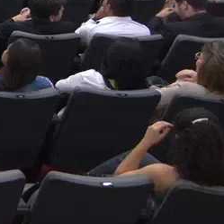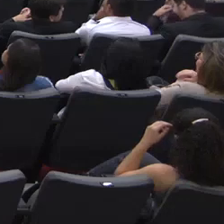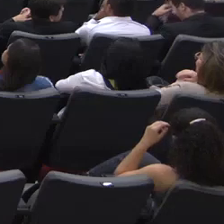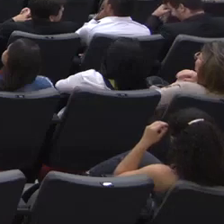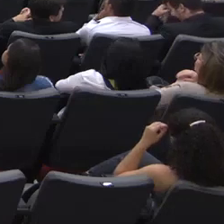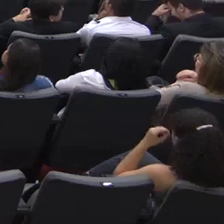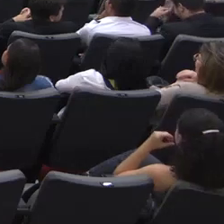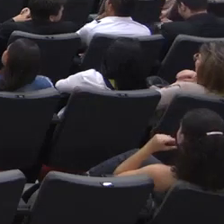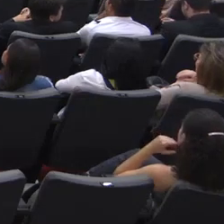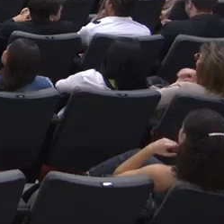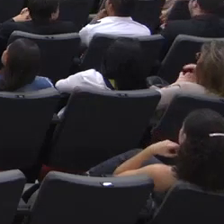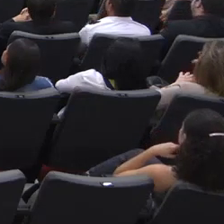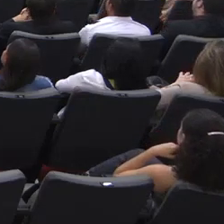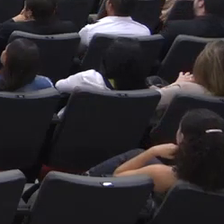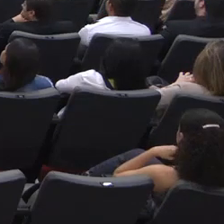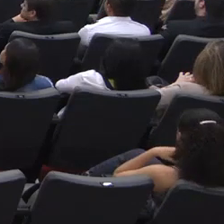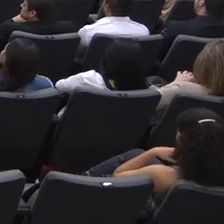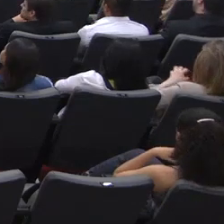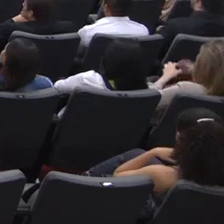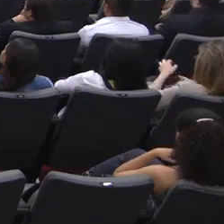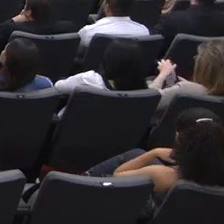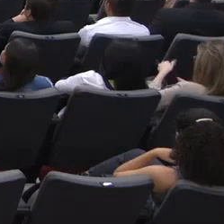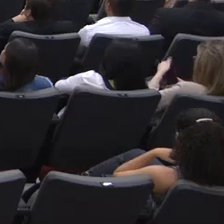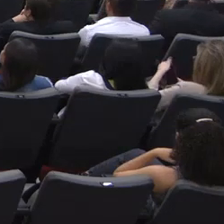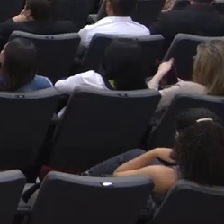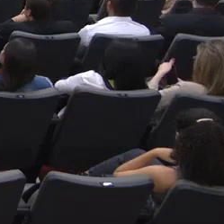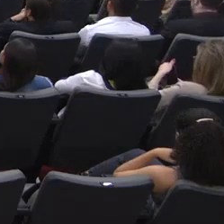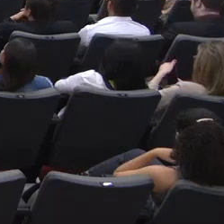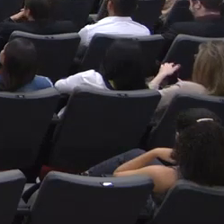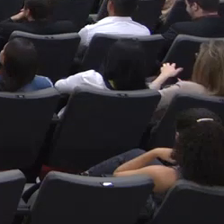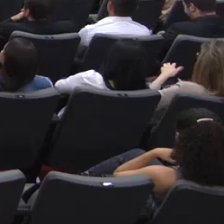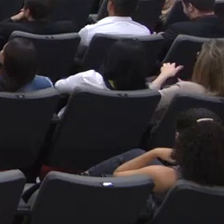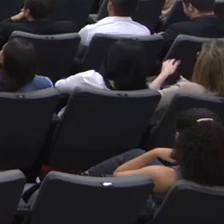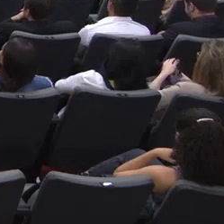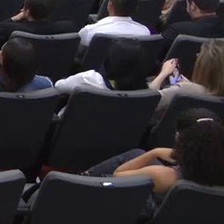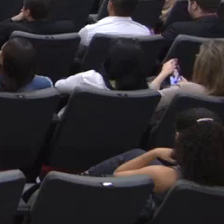Legislativa ordinária da vigésima legislatura